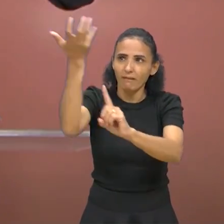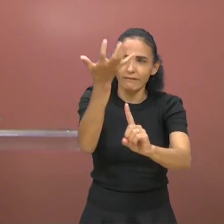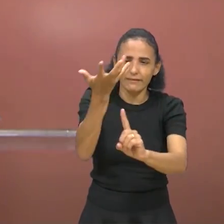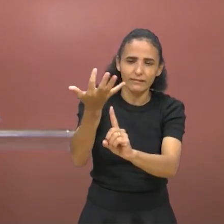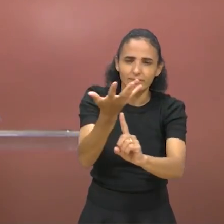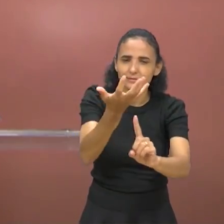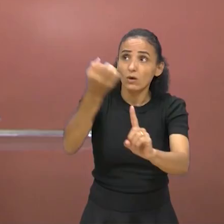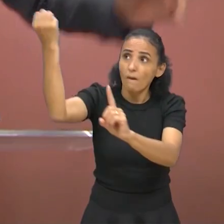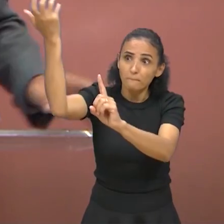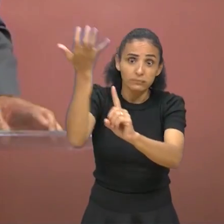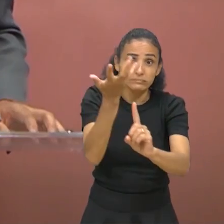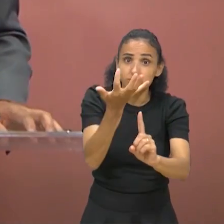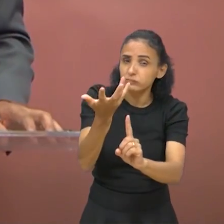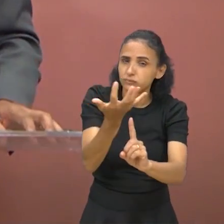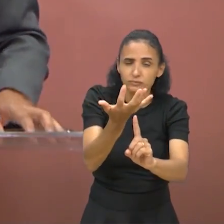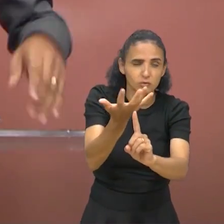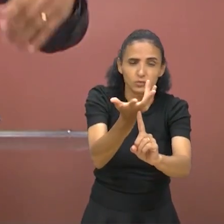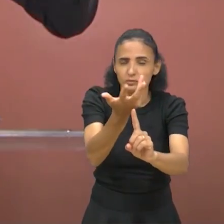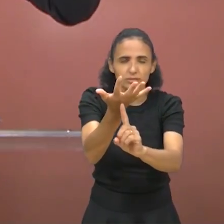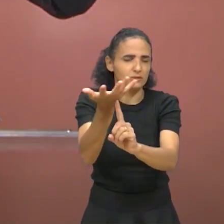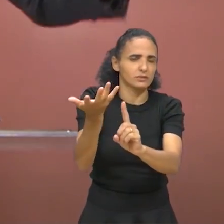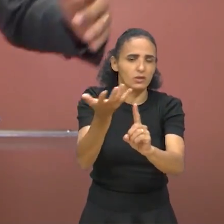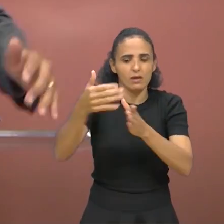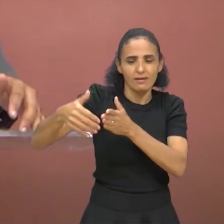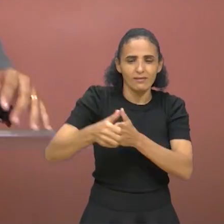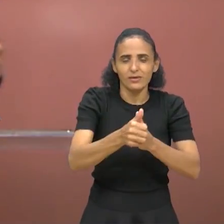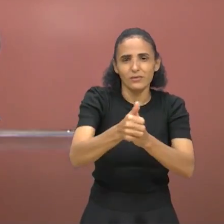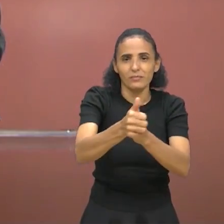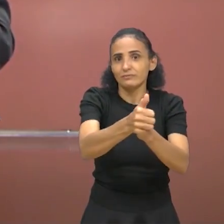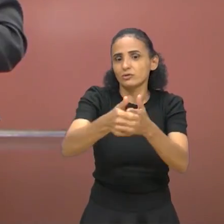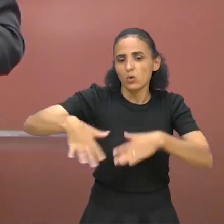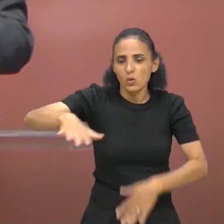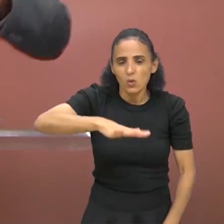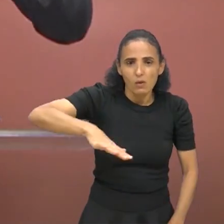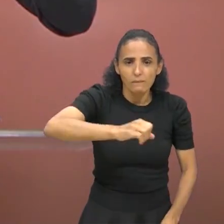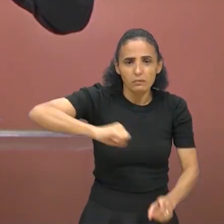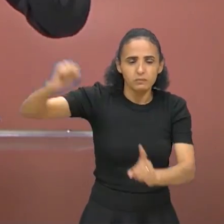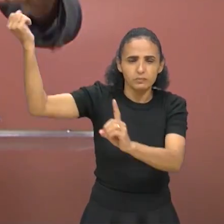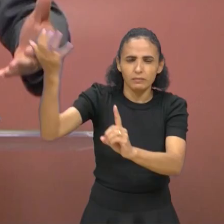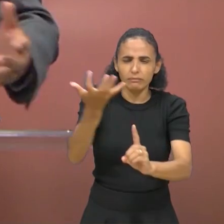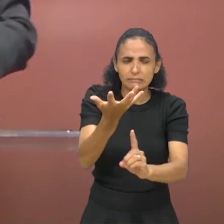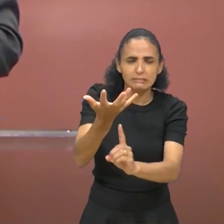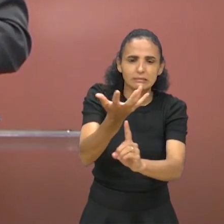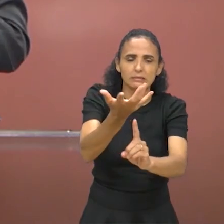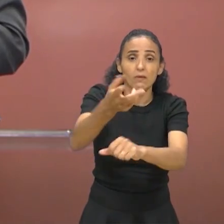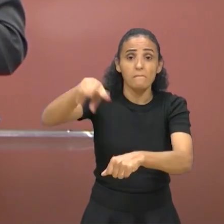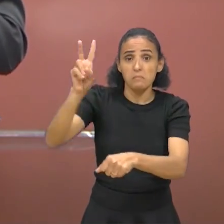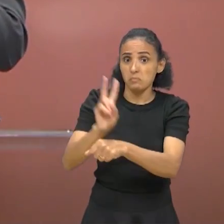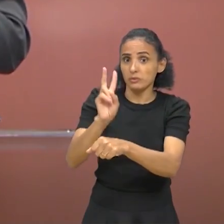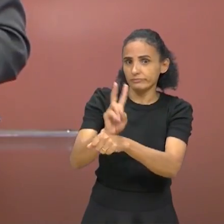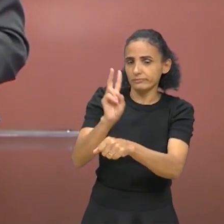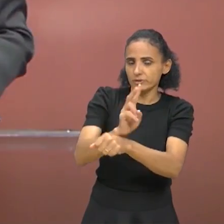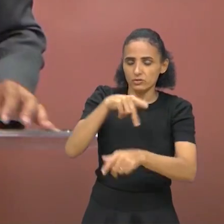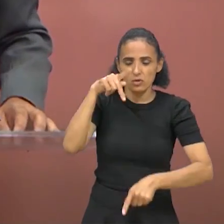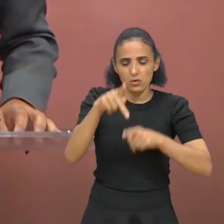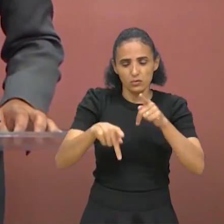era uma tocha de fogo ardente, e isso alumiava o caminho, isso os aquecia do frio do deserto que acontecia